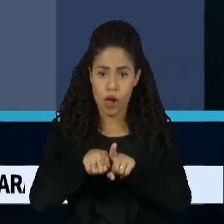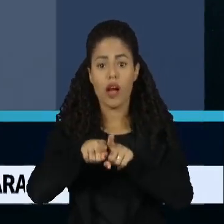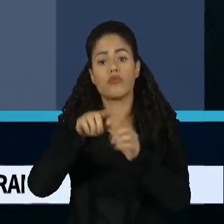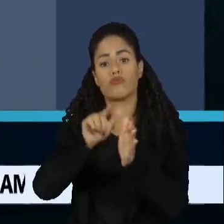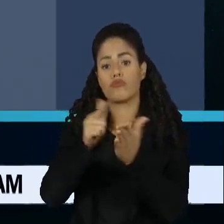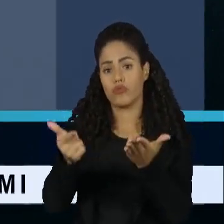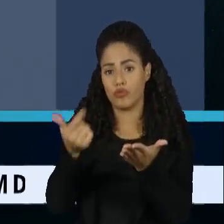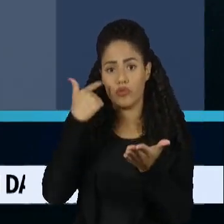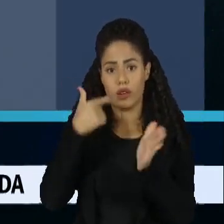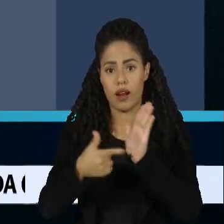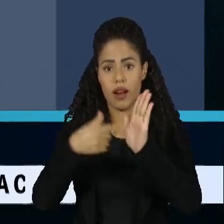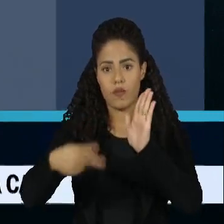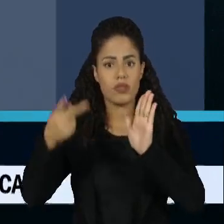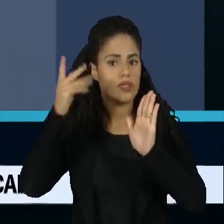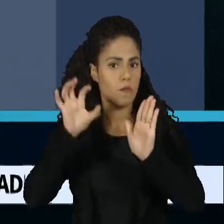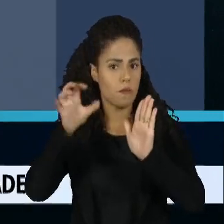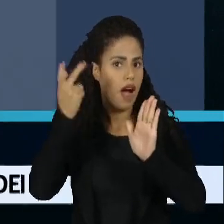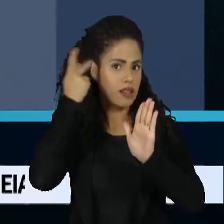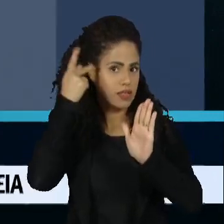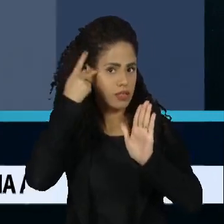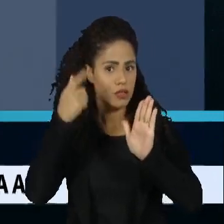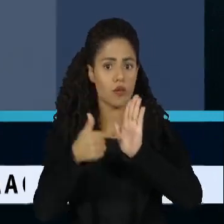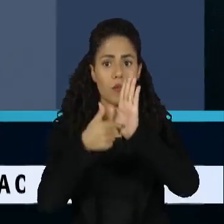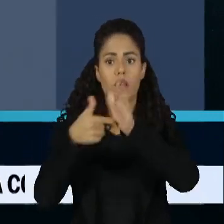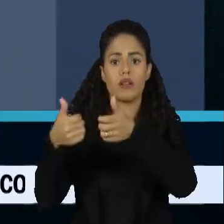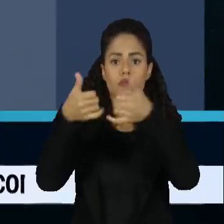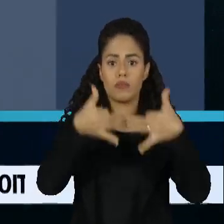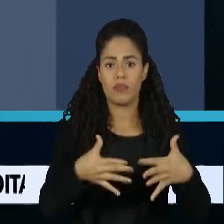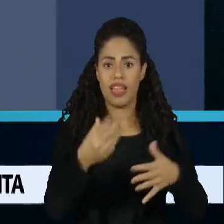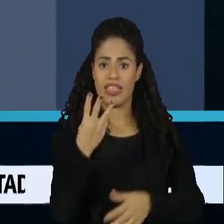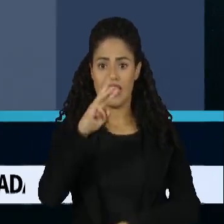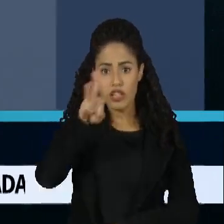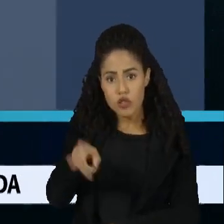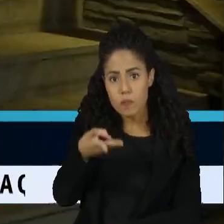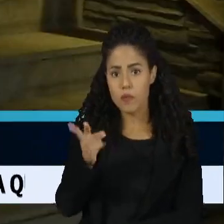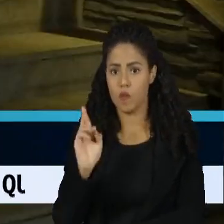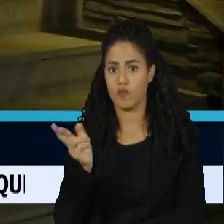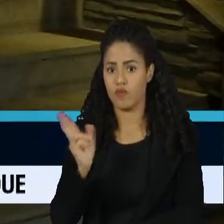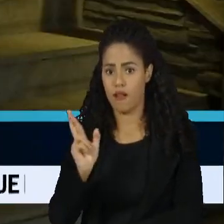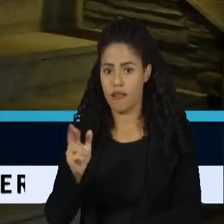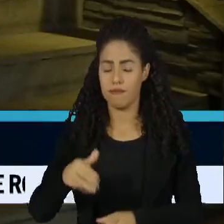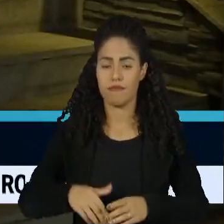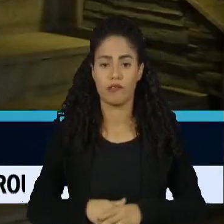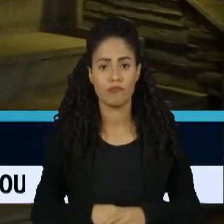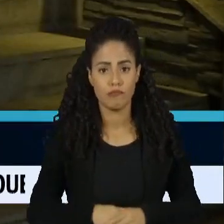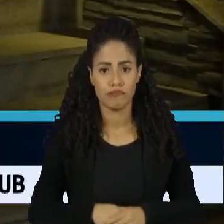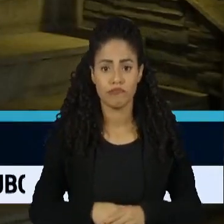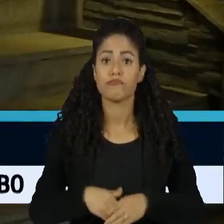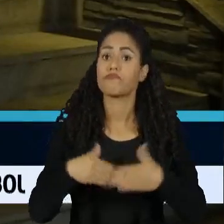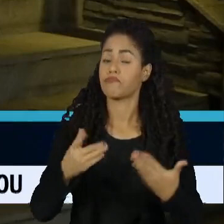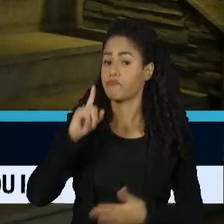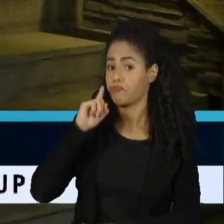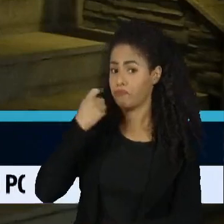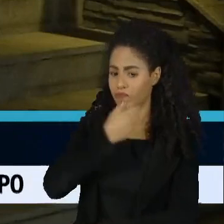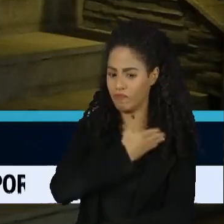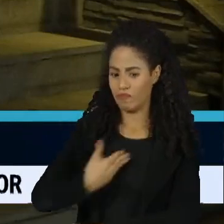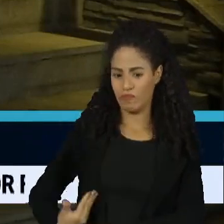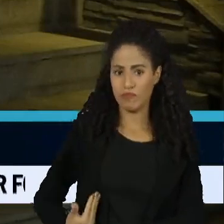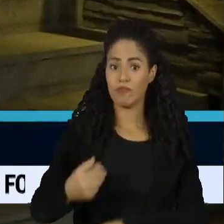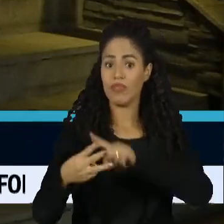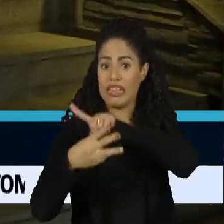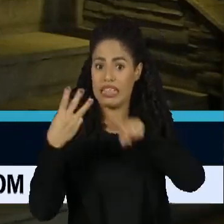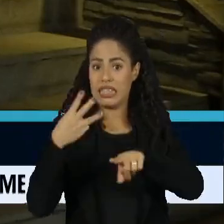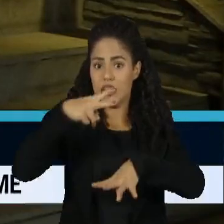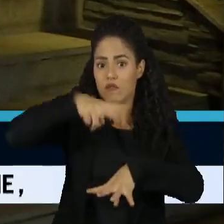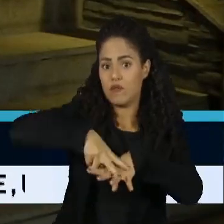São Paulo, têm patrimônio declarados de até 3 milhões de reais. O advogado dos ex-governadores e das três